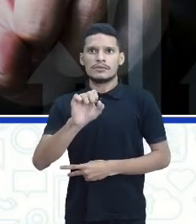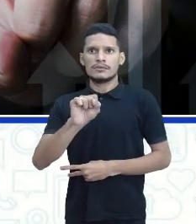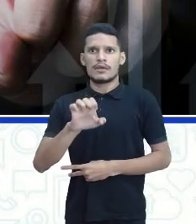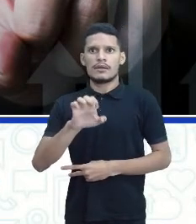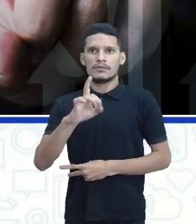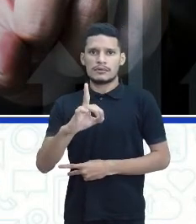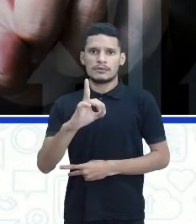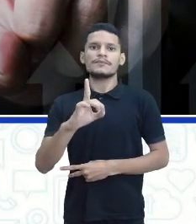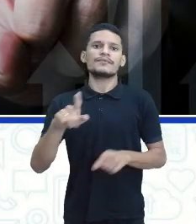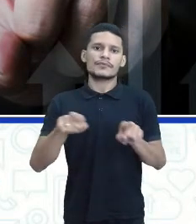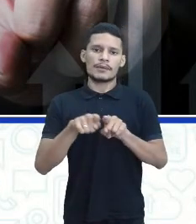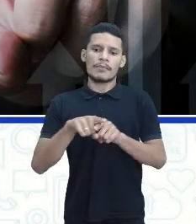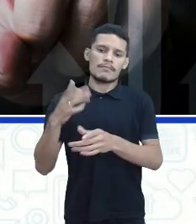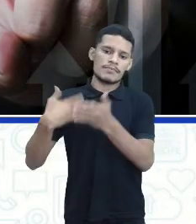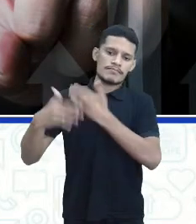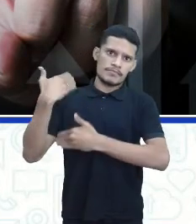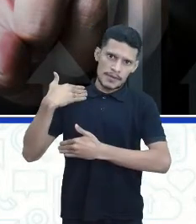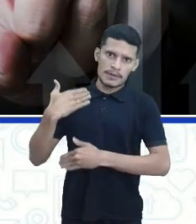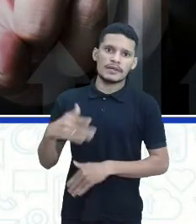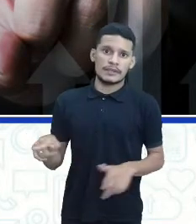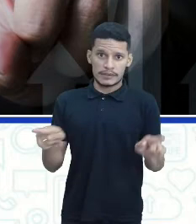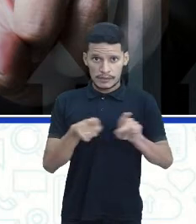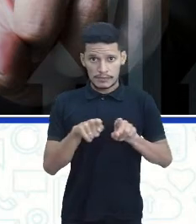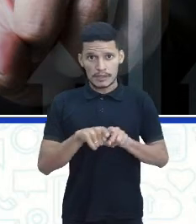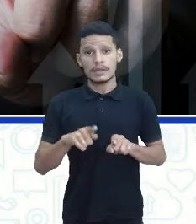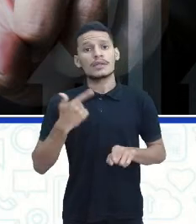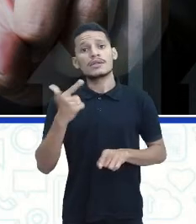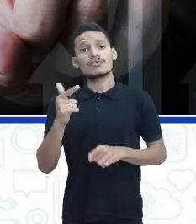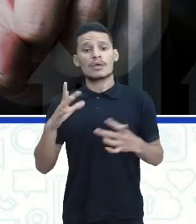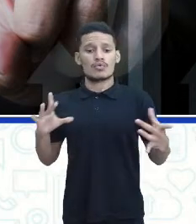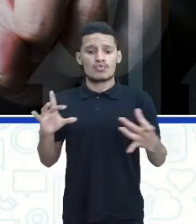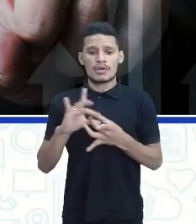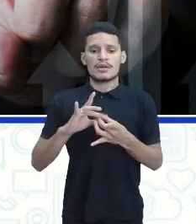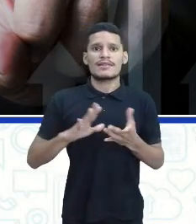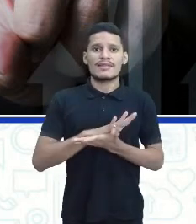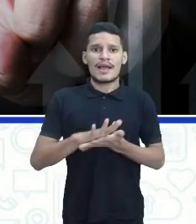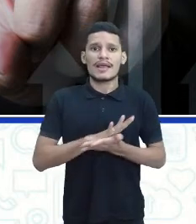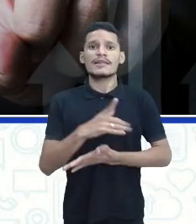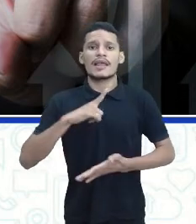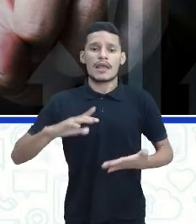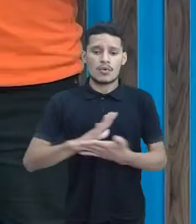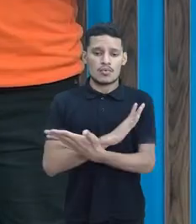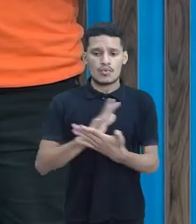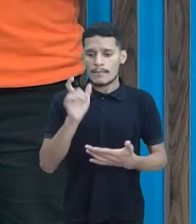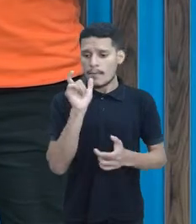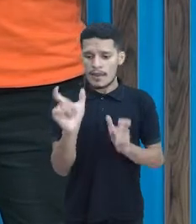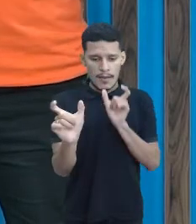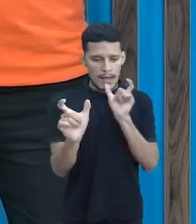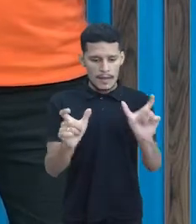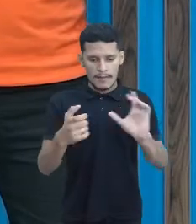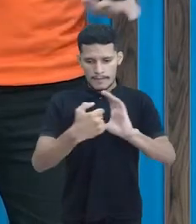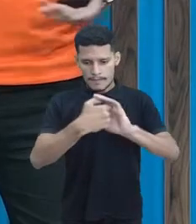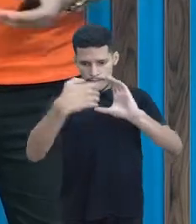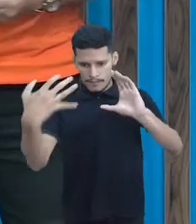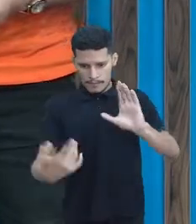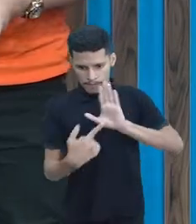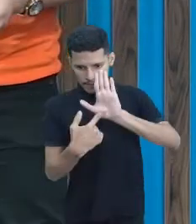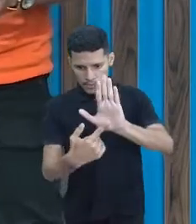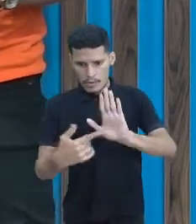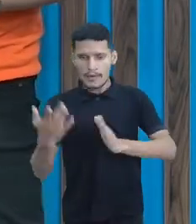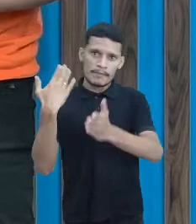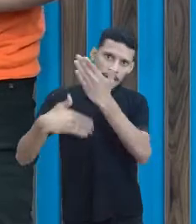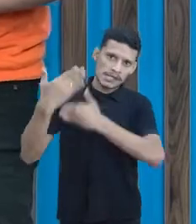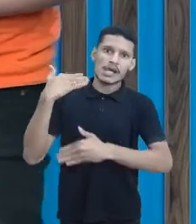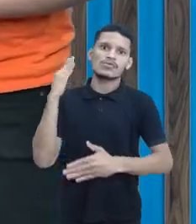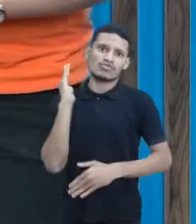E aí quando a gente não tem conectores, que seriam os nossos auxiliares, nós temos palavras que estão caracterizadamente no passado. E como é